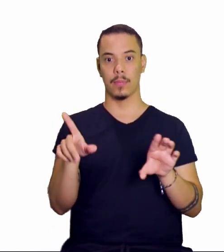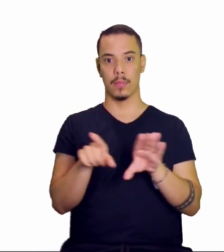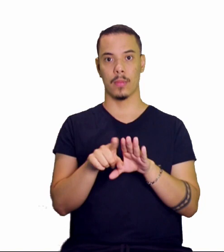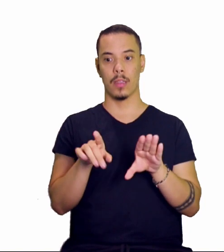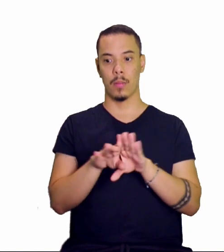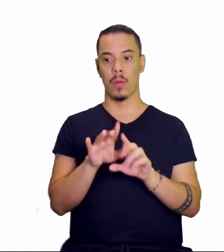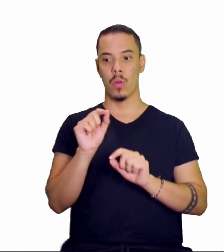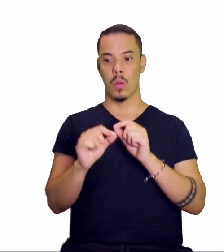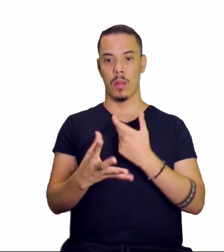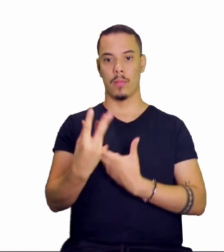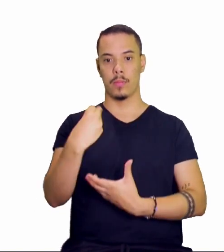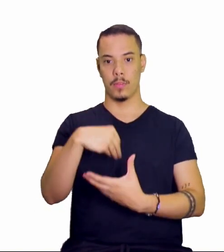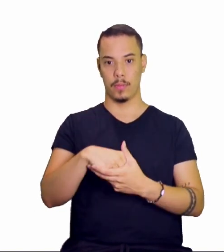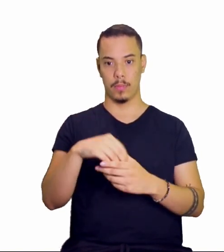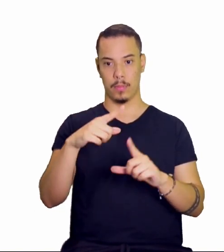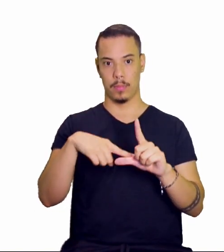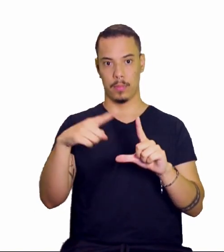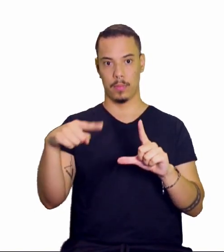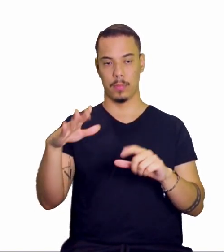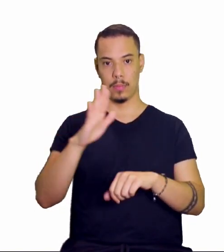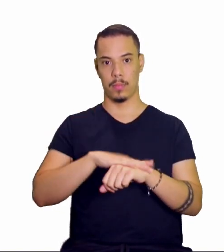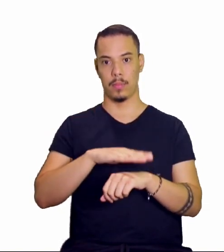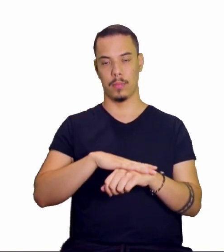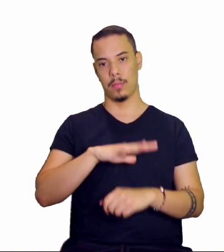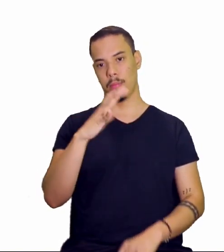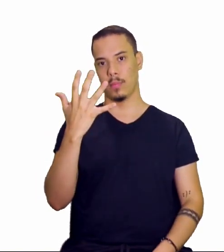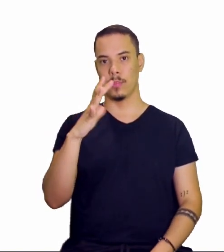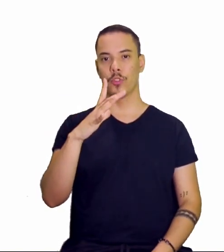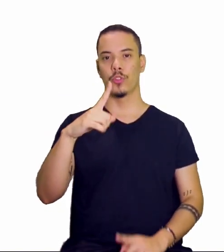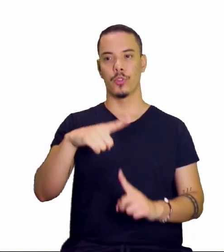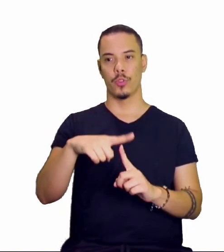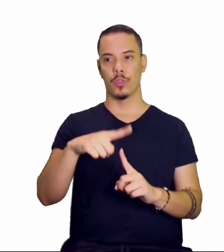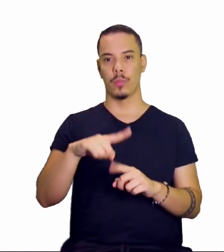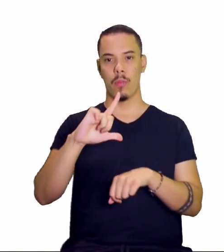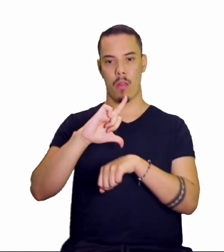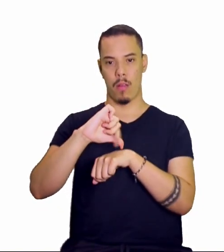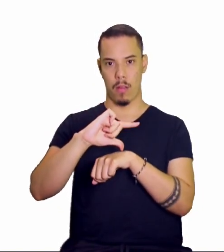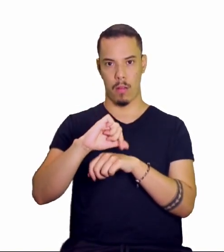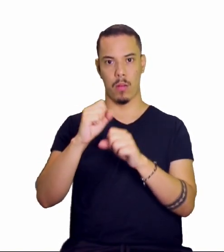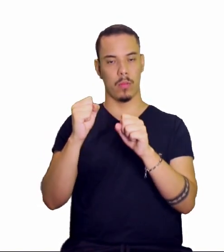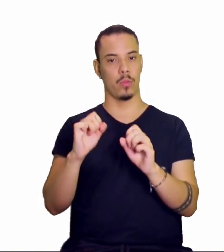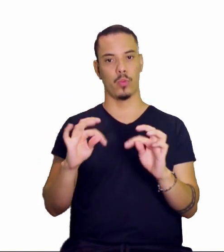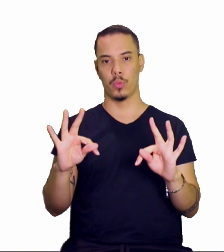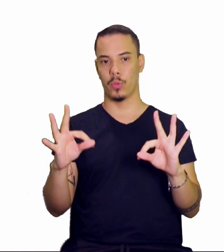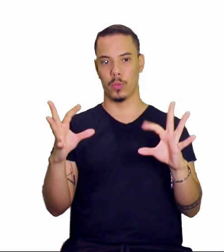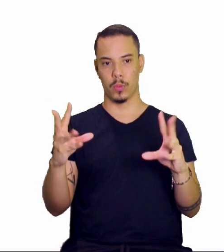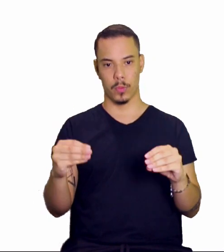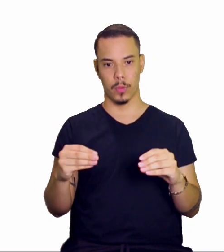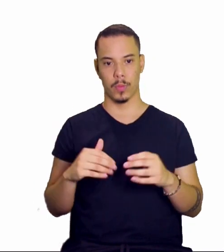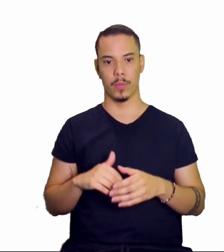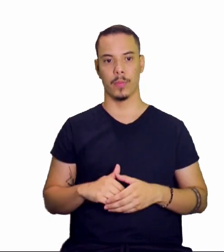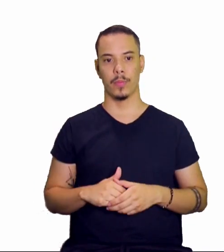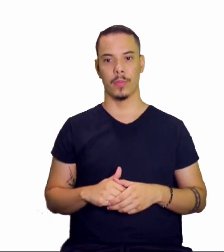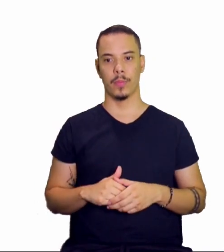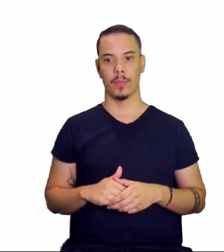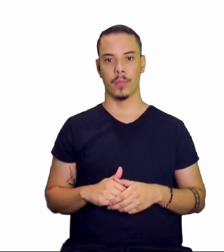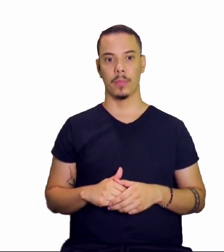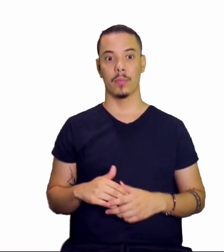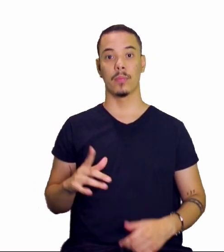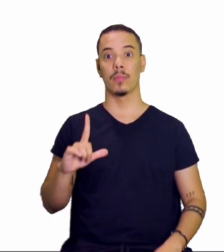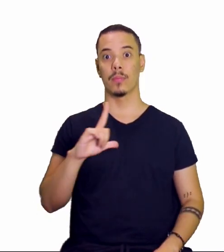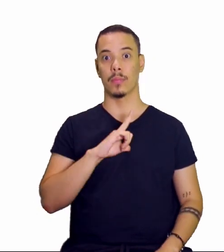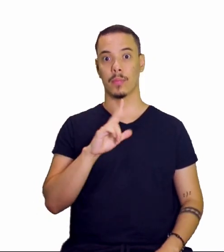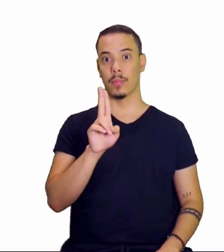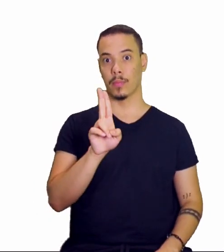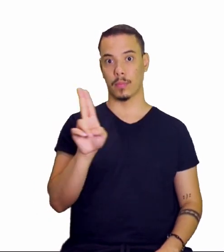Temperatura é uma grandeza escalar, tempo ali, olha só, outros tipos de relógio, então são tudo grandezas escalares. Ó, tá ali os nomes,